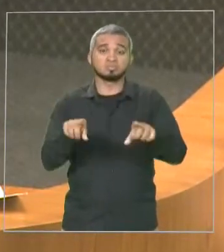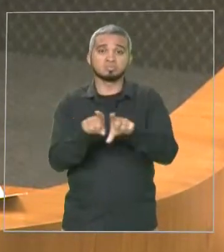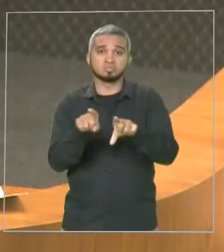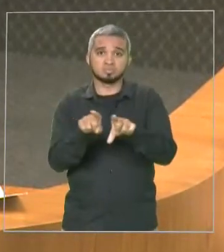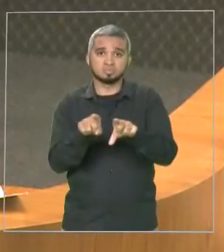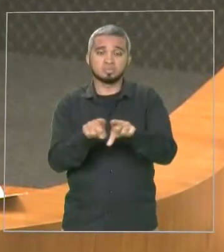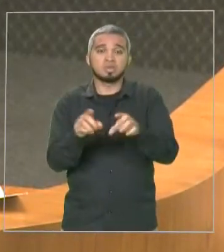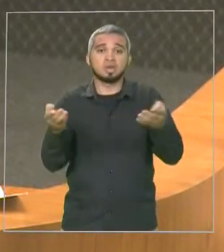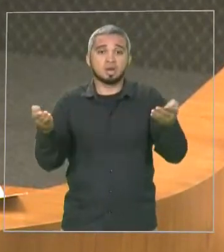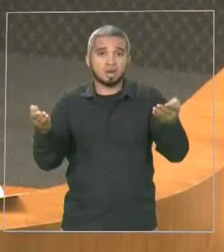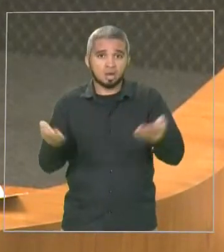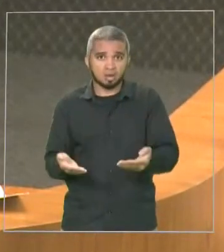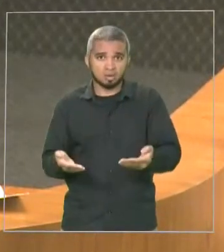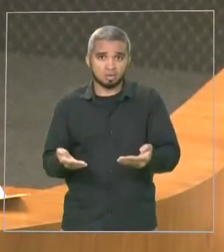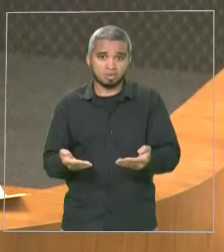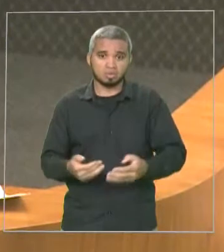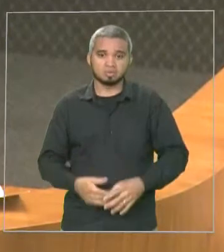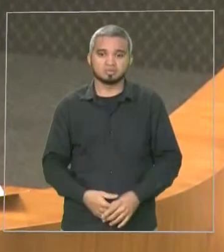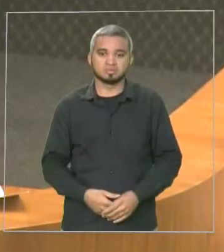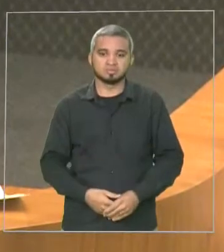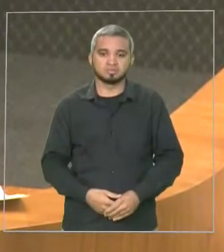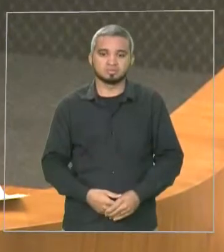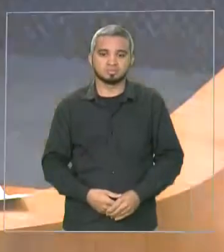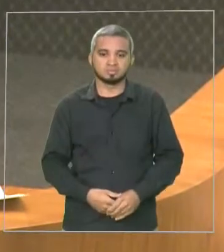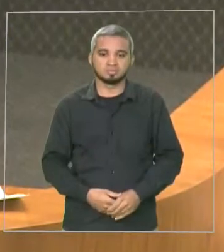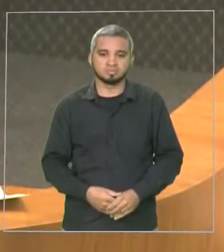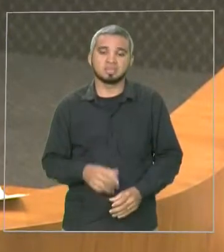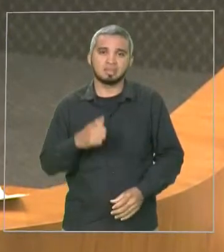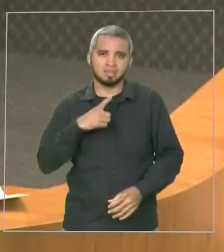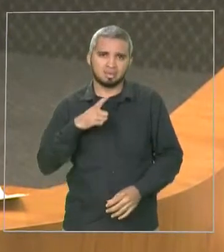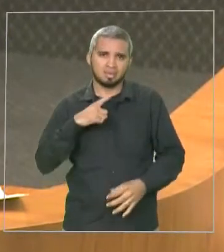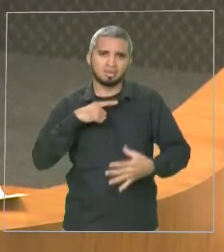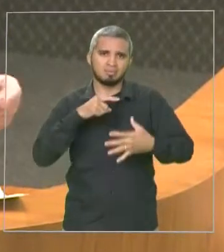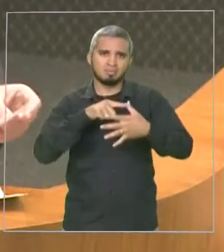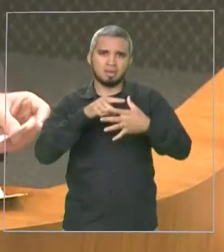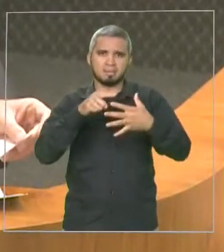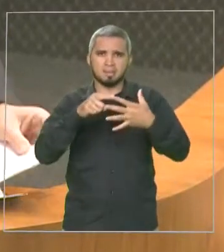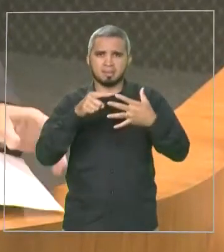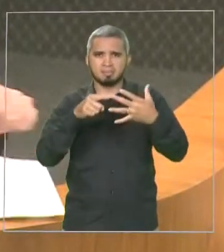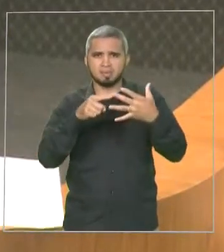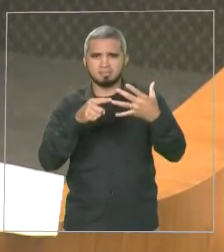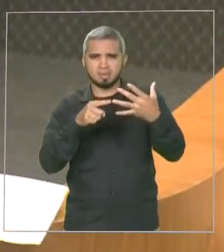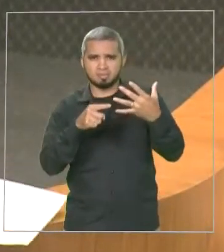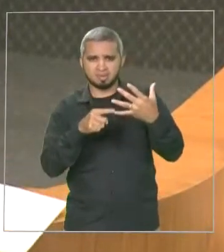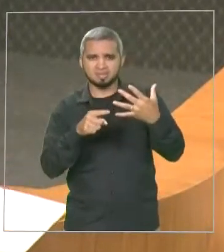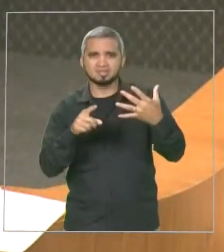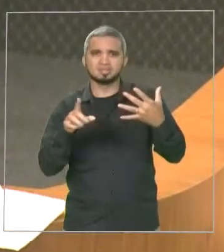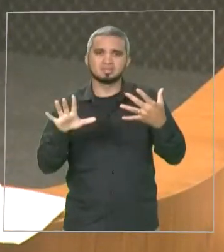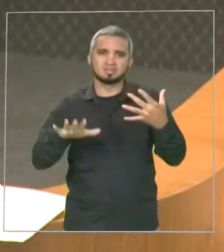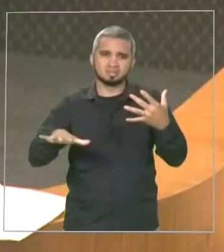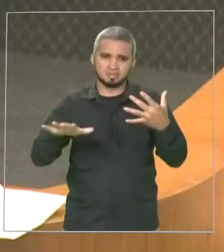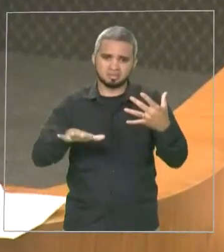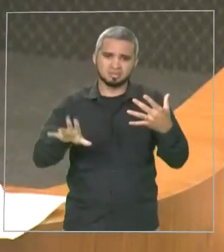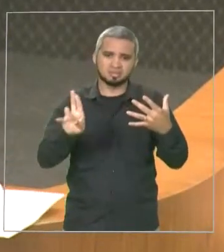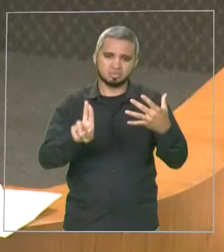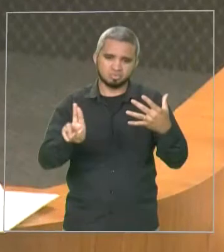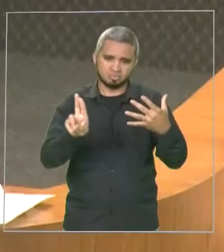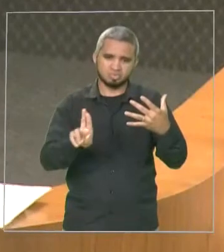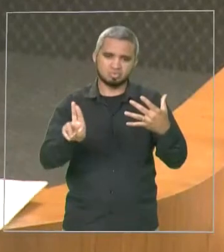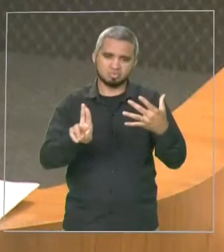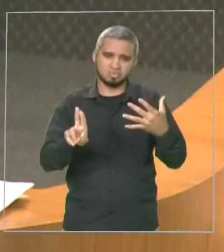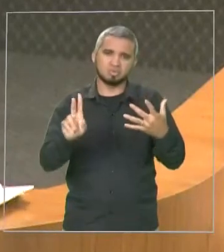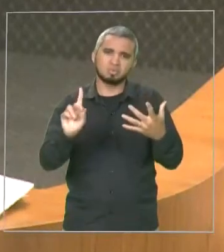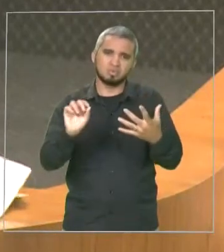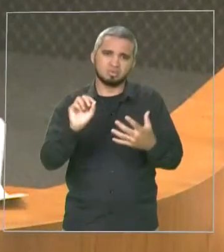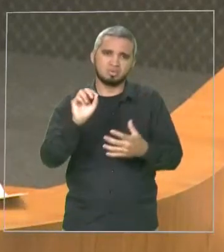Agora, veja bem, alguns pontos foram muito utilizados de forma, eu diria, até